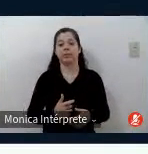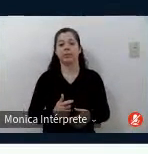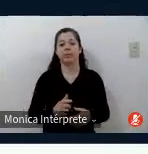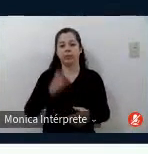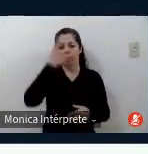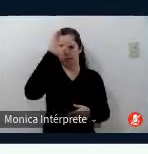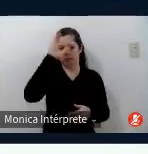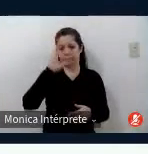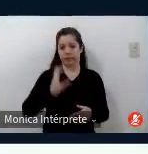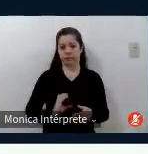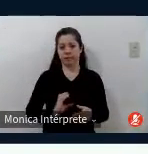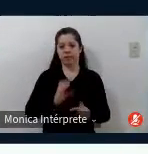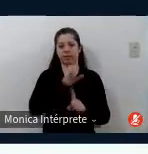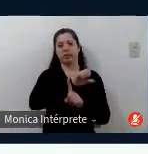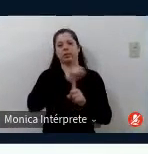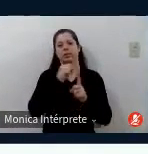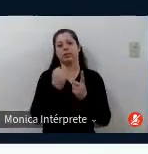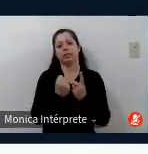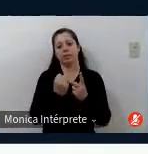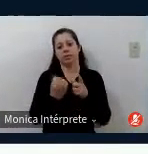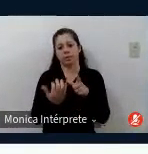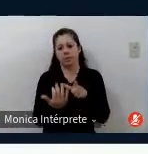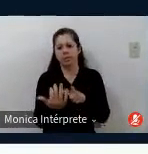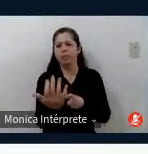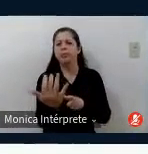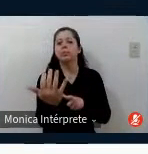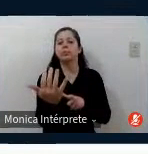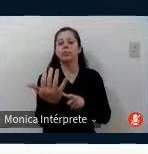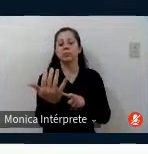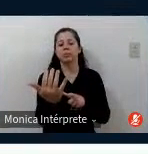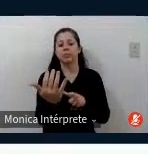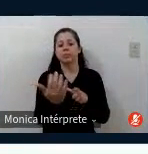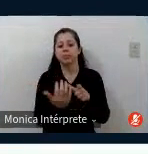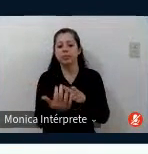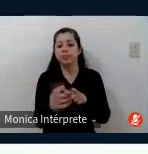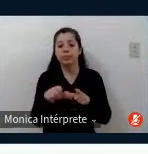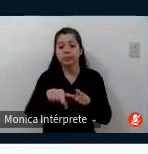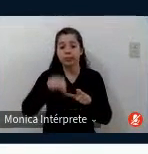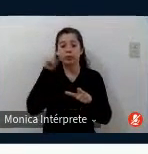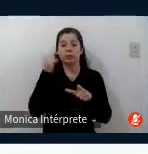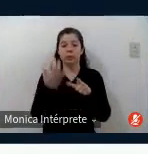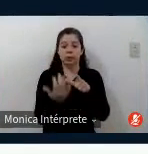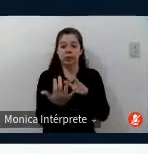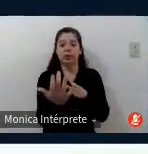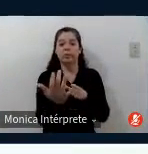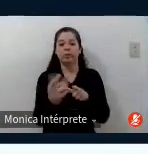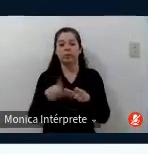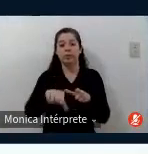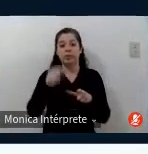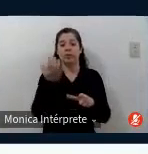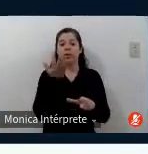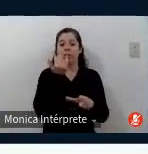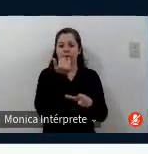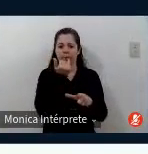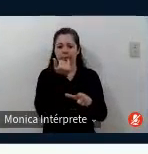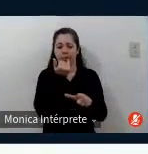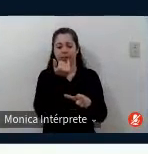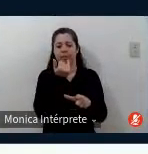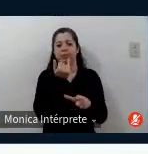produzir, escolher o que produzir, escolher o que consumir, né, ela é também uma construção cidadã.